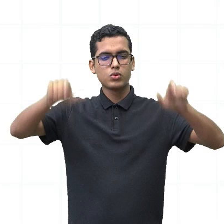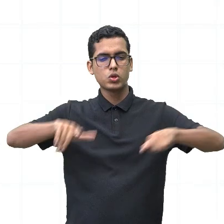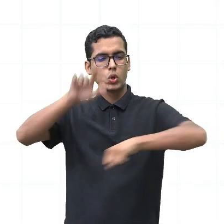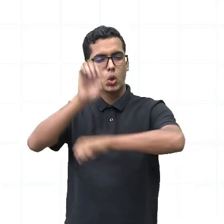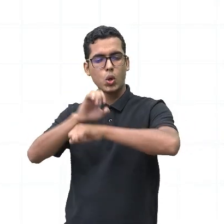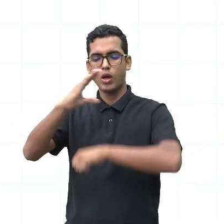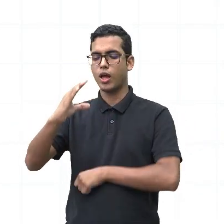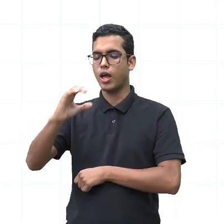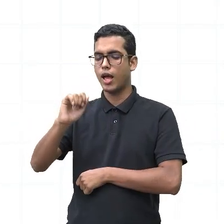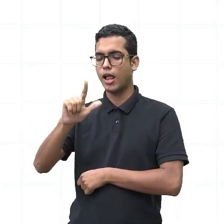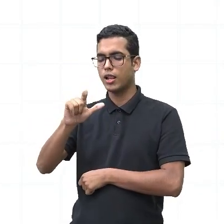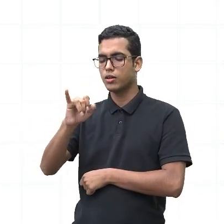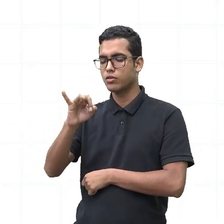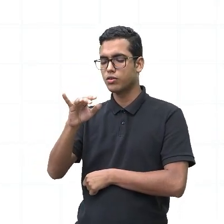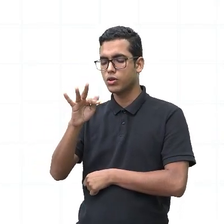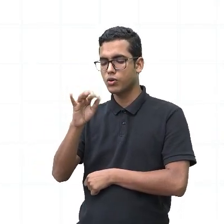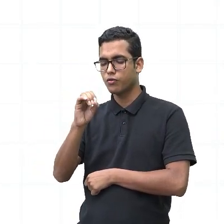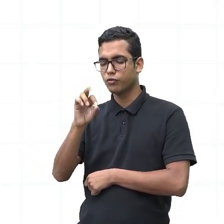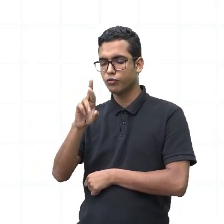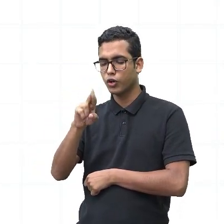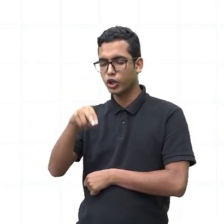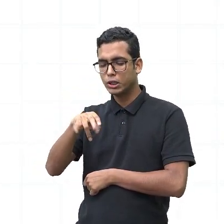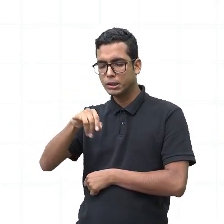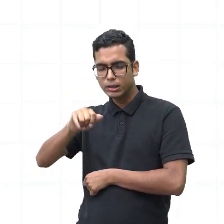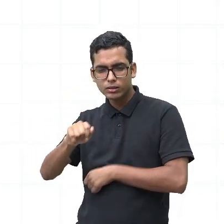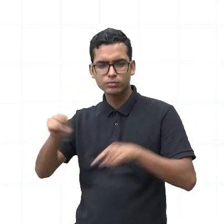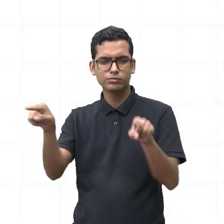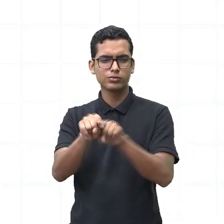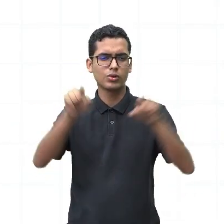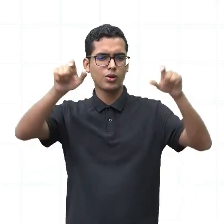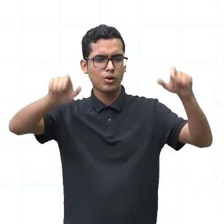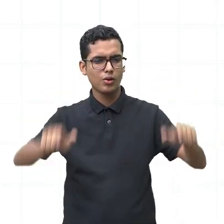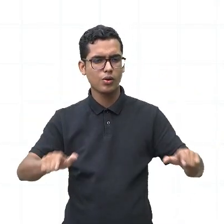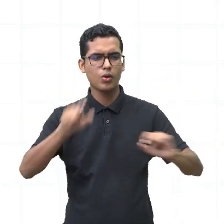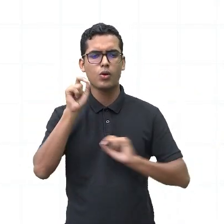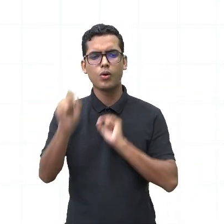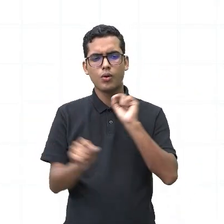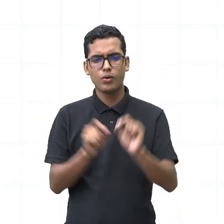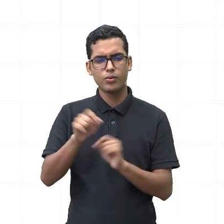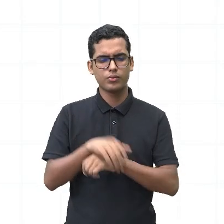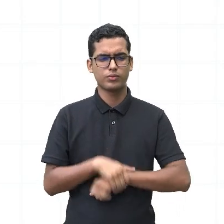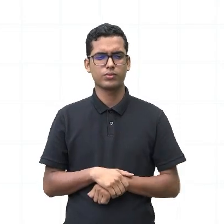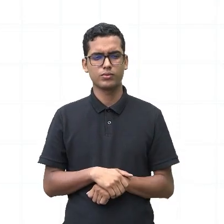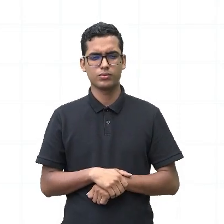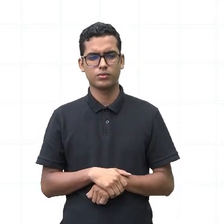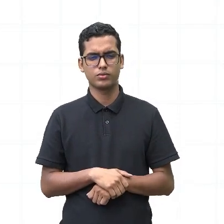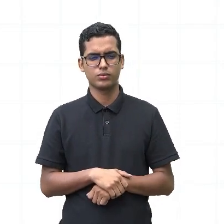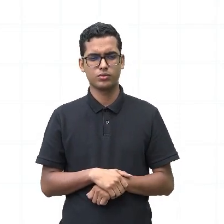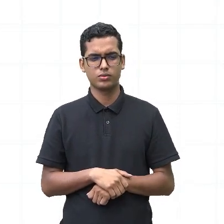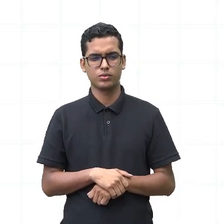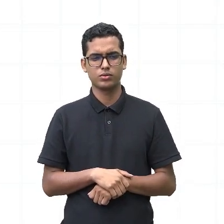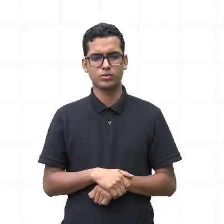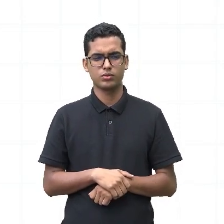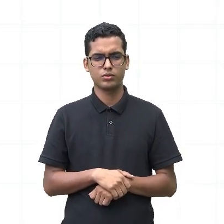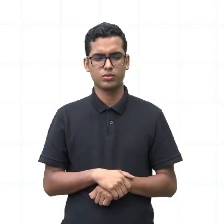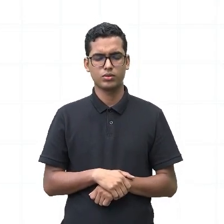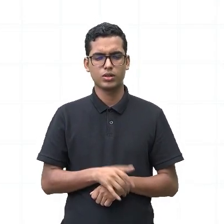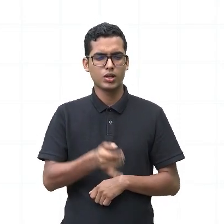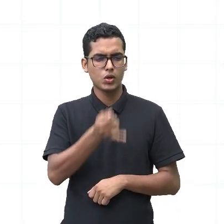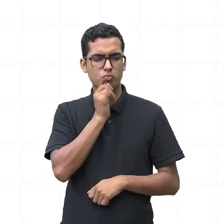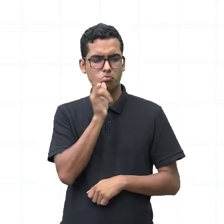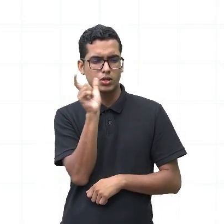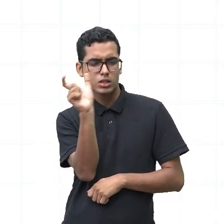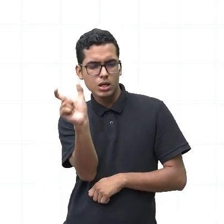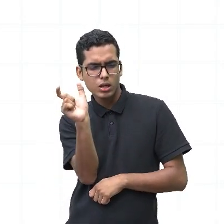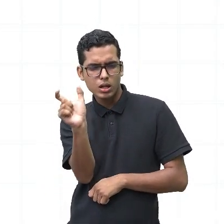Death Valley, mas sabe o que é Califórnia, né? Large stones, não sei o que é large stones, né? Mas olha a imagem, dá para ver que